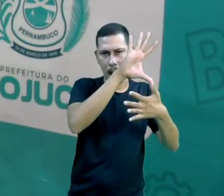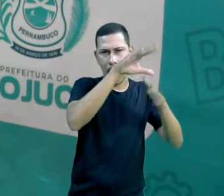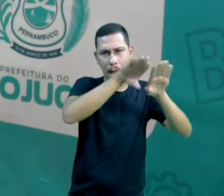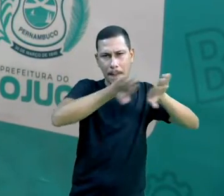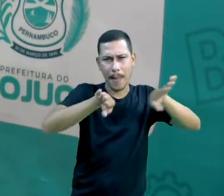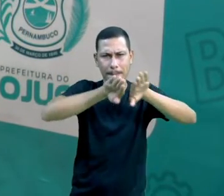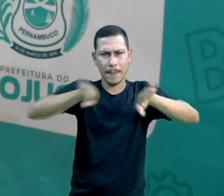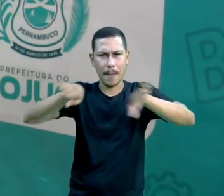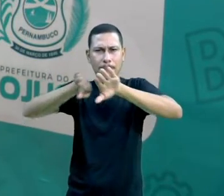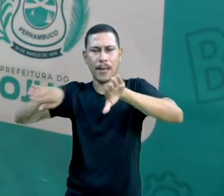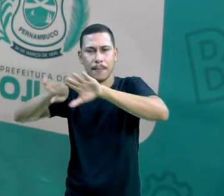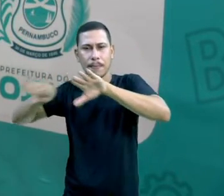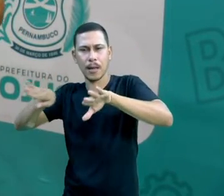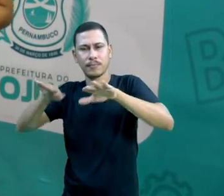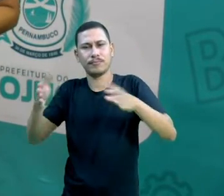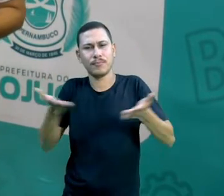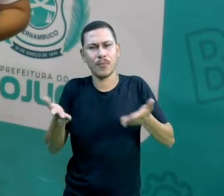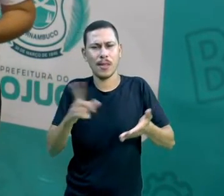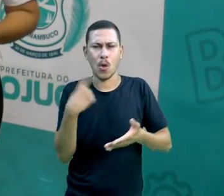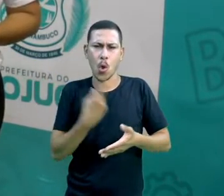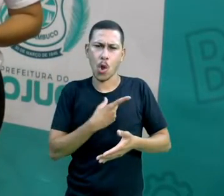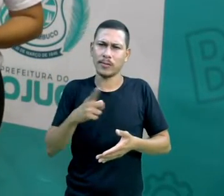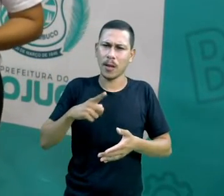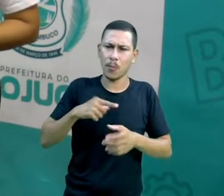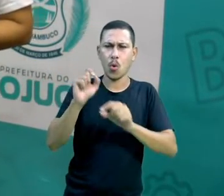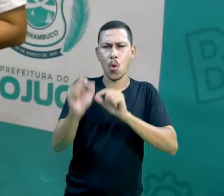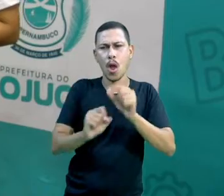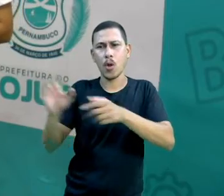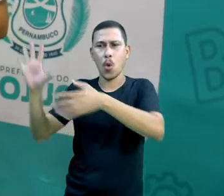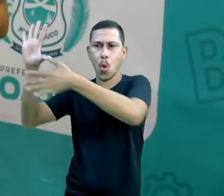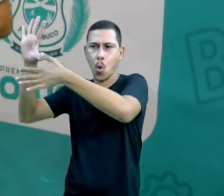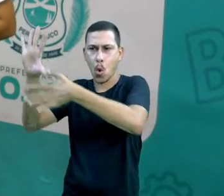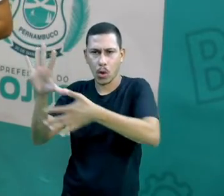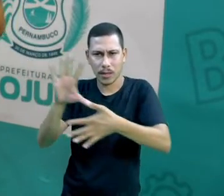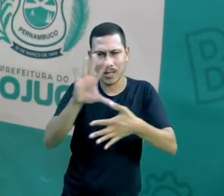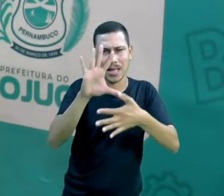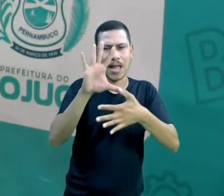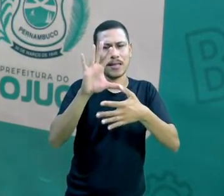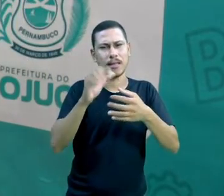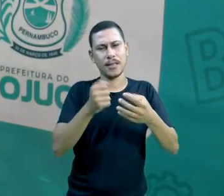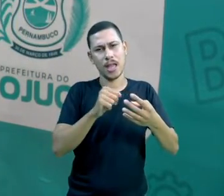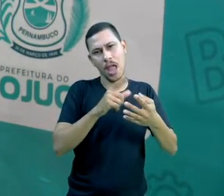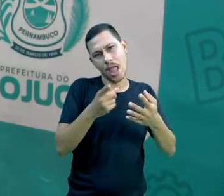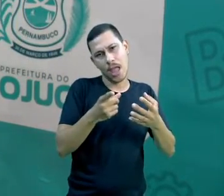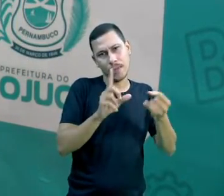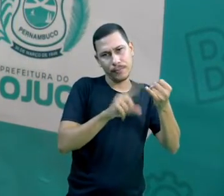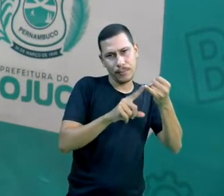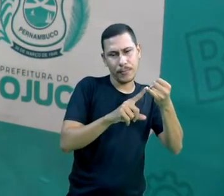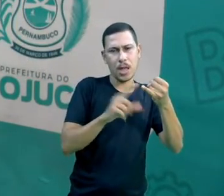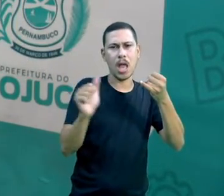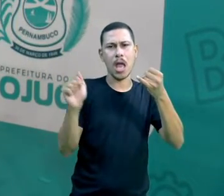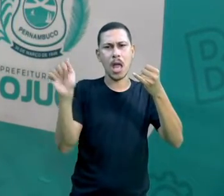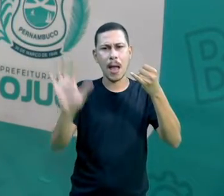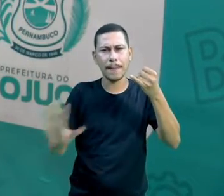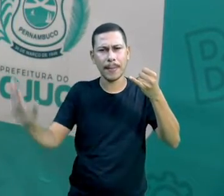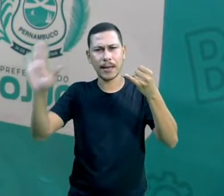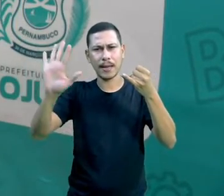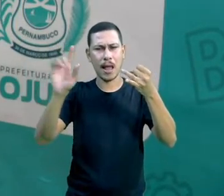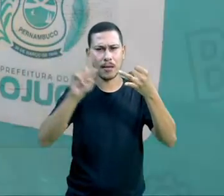nós temos a estrutura dos nossos continentes modernos, né? Que são divididos em América, não